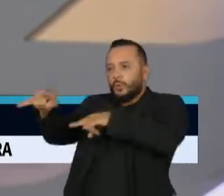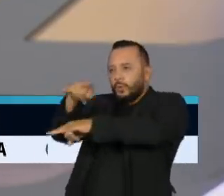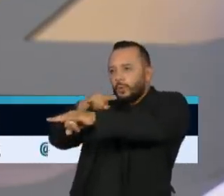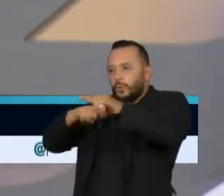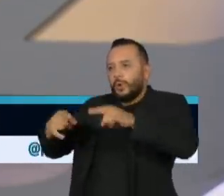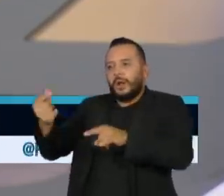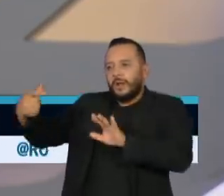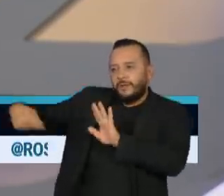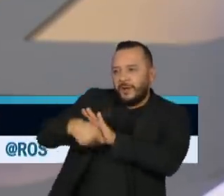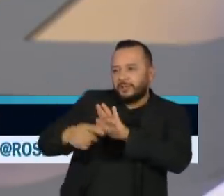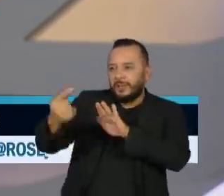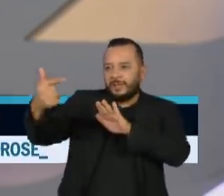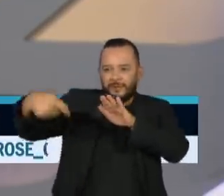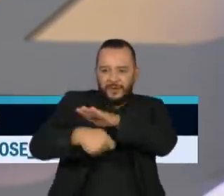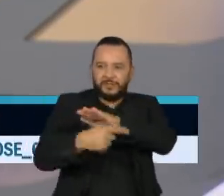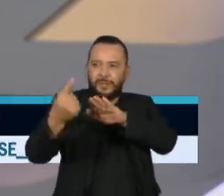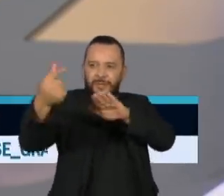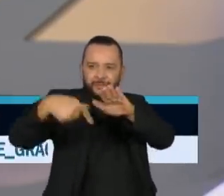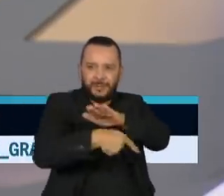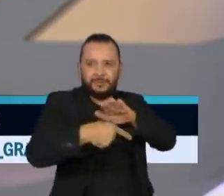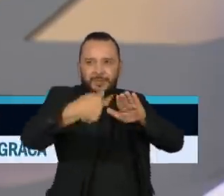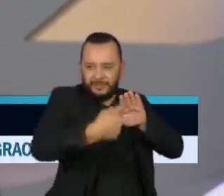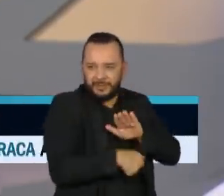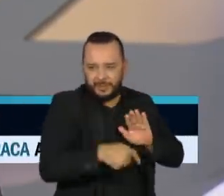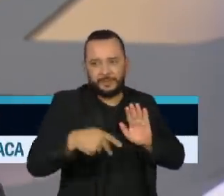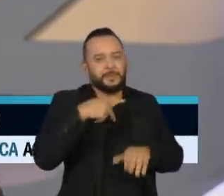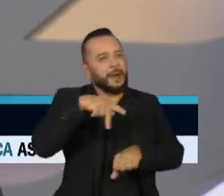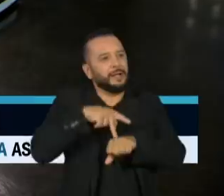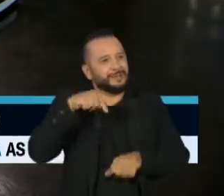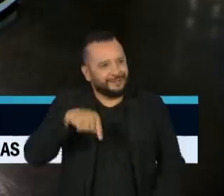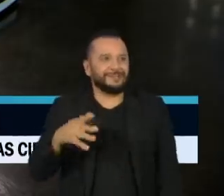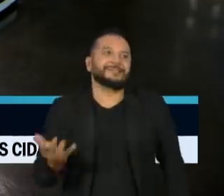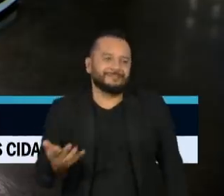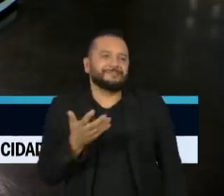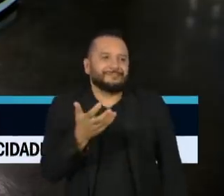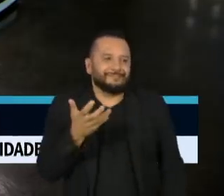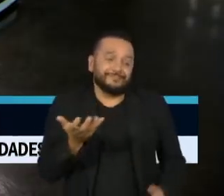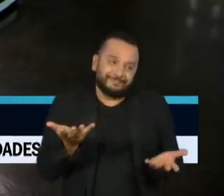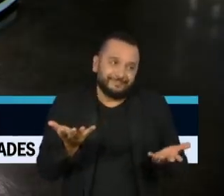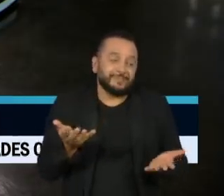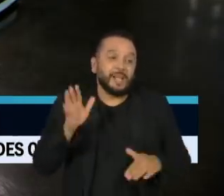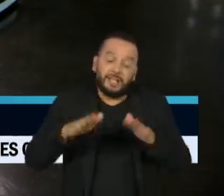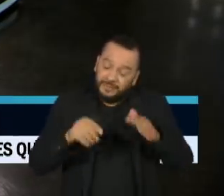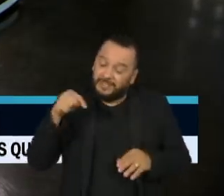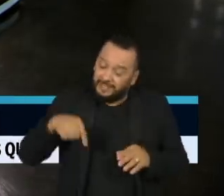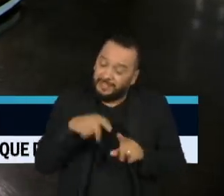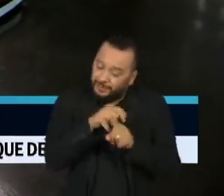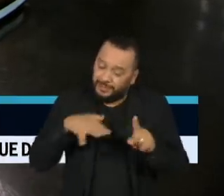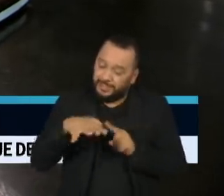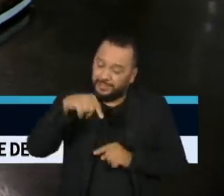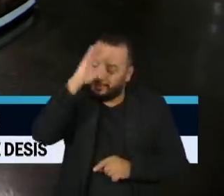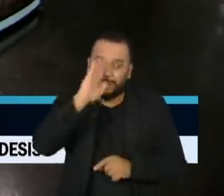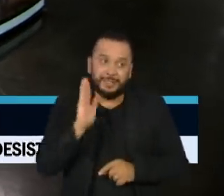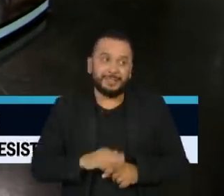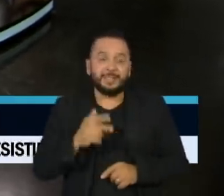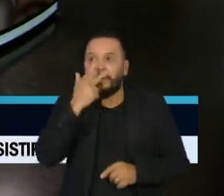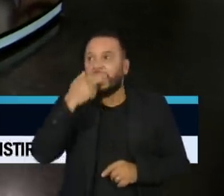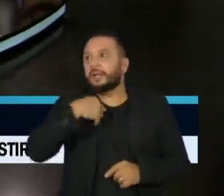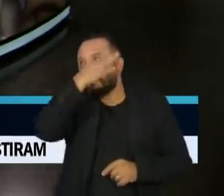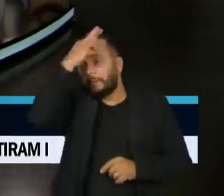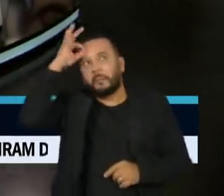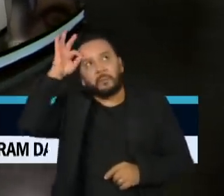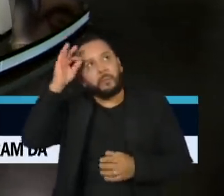ambientais. Então, às vezes a sociedade brasileira, com certeza, não está fazendo o suficiente, porque nós ainda estamos vivenciando esse tipo de